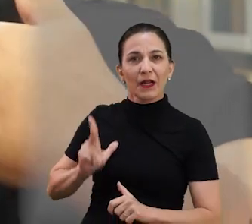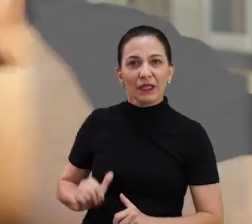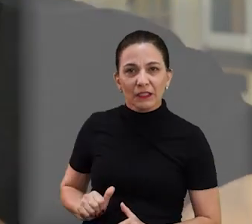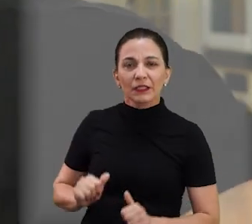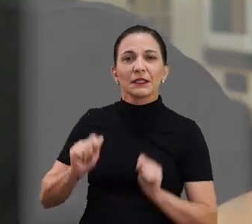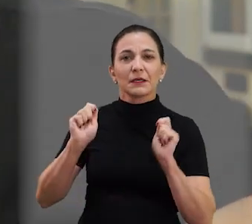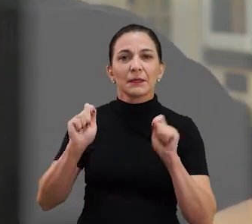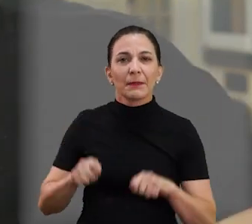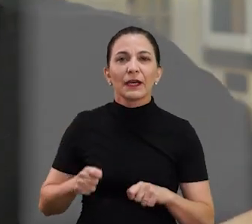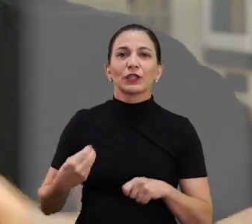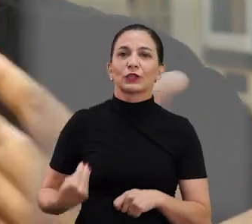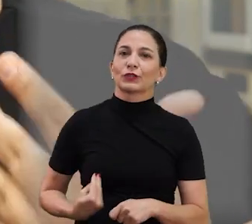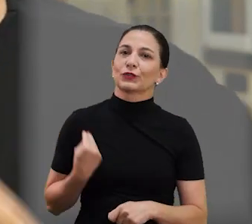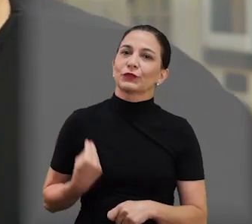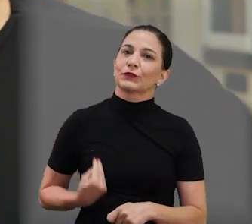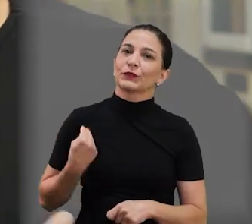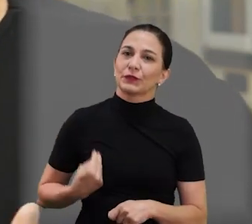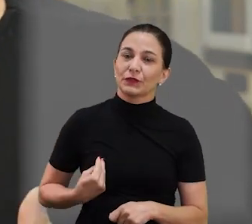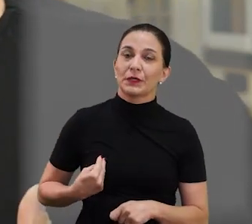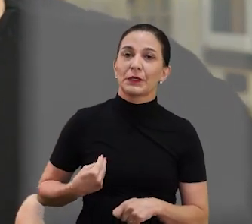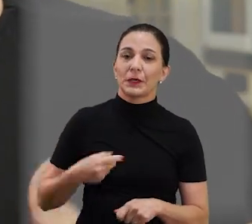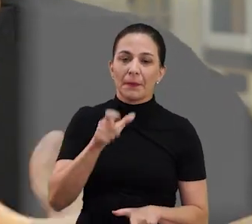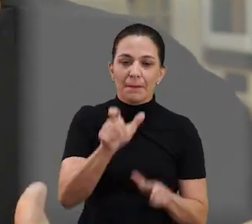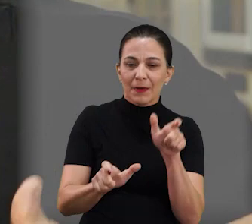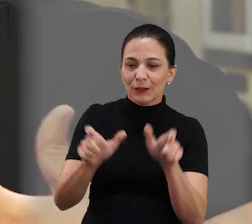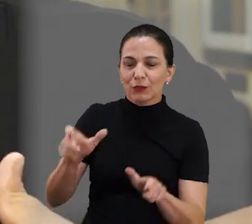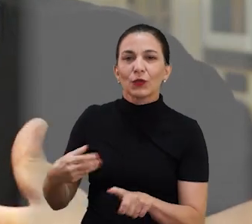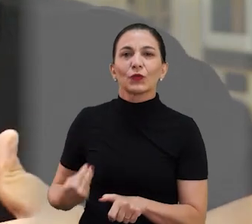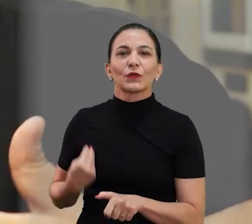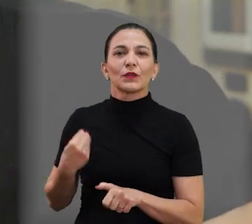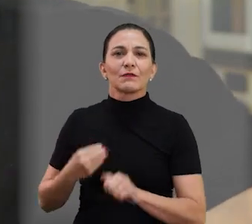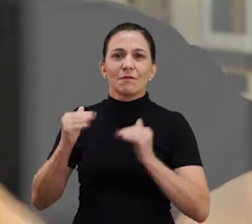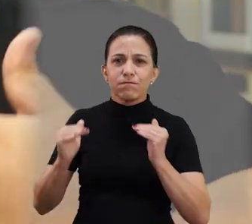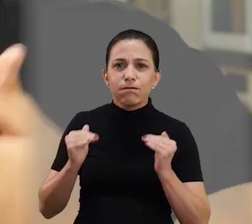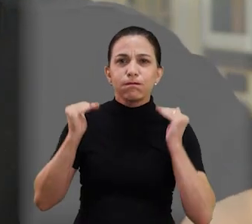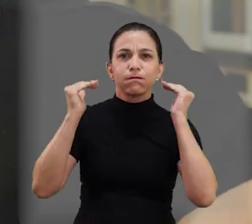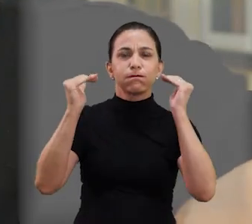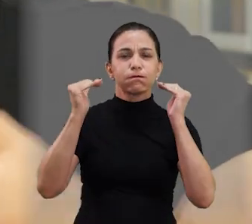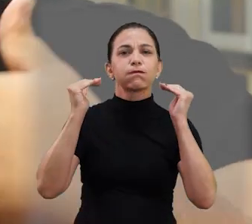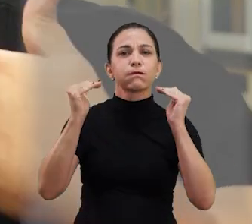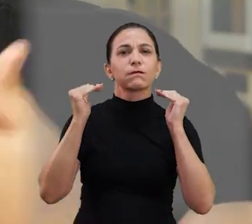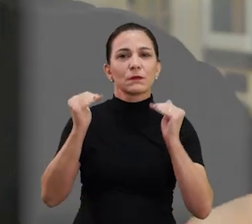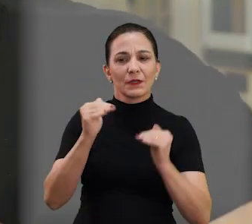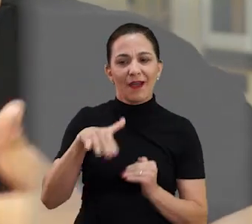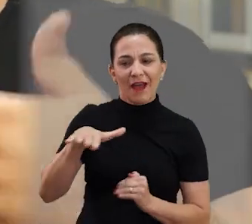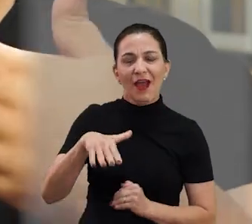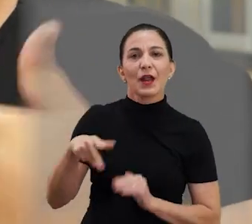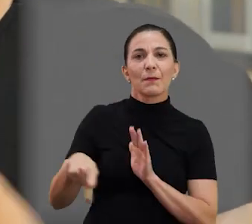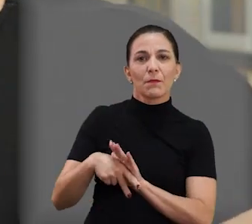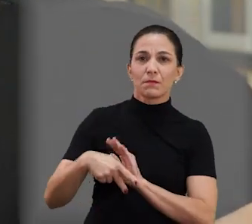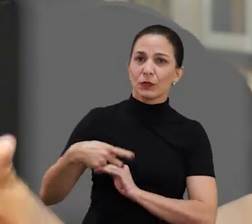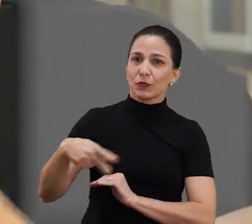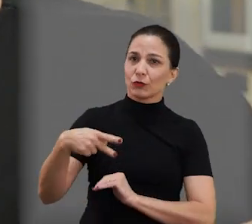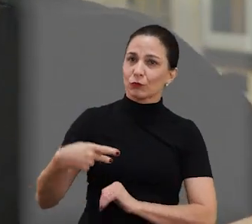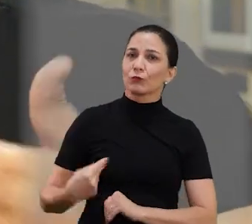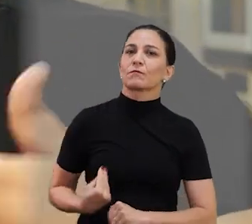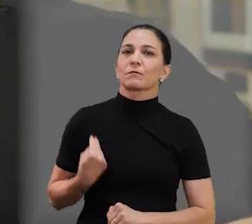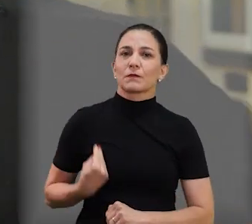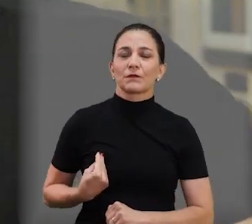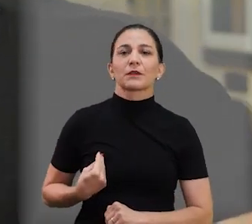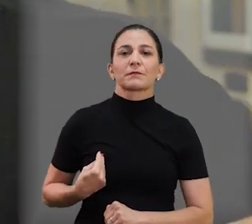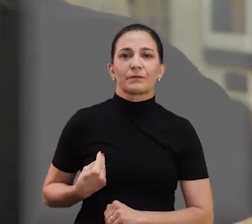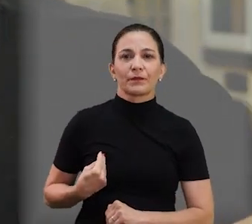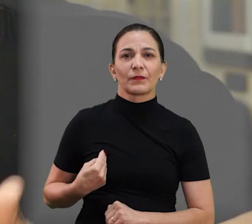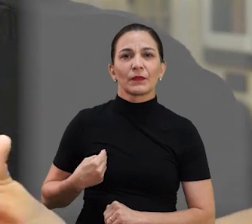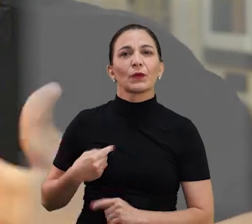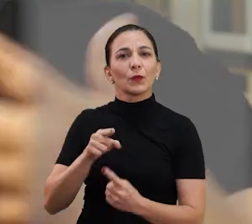Palestina de ser um estado né buscando a o direito do povo palestino de sobreviver de Resistir e de residir num Território que é